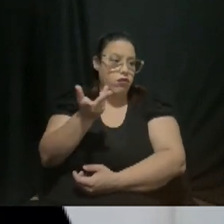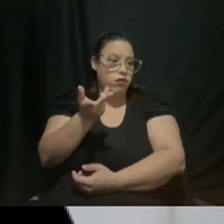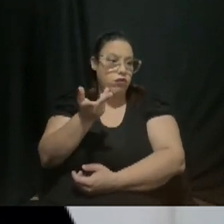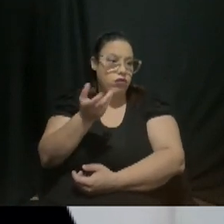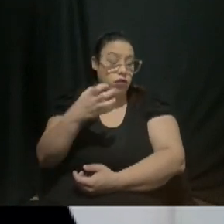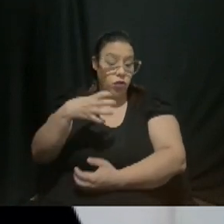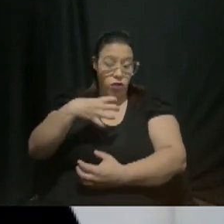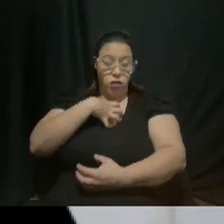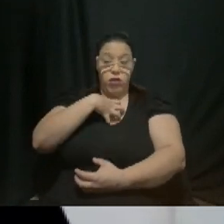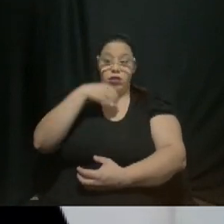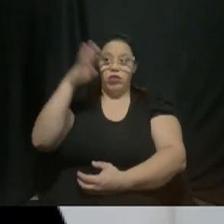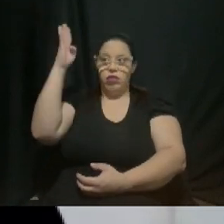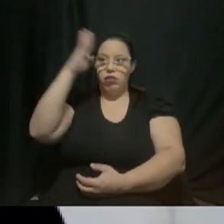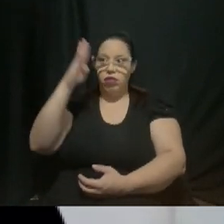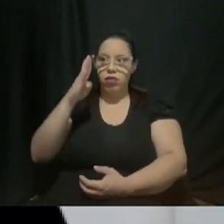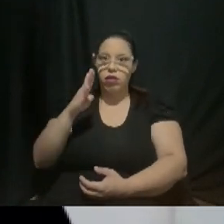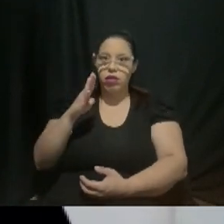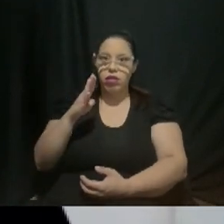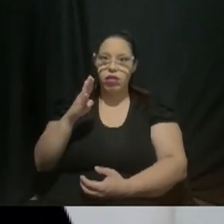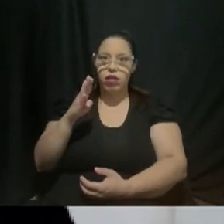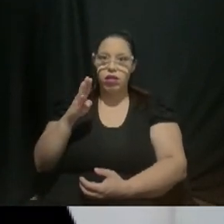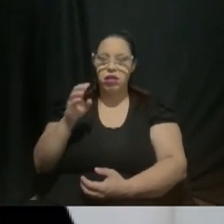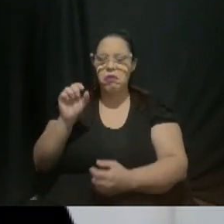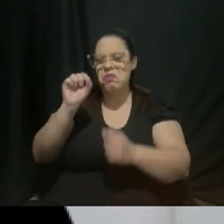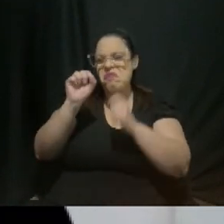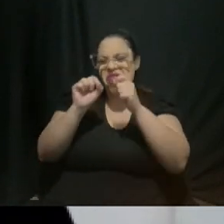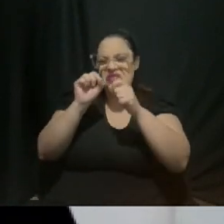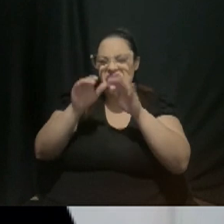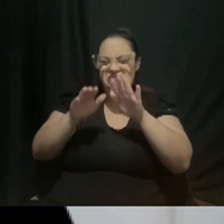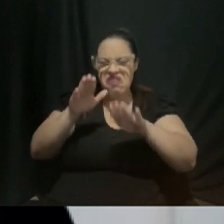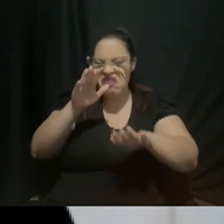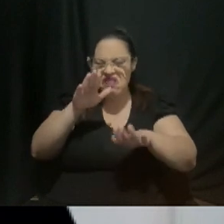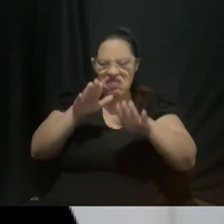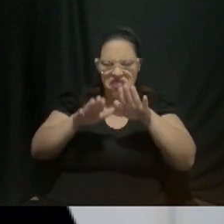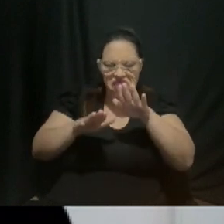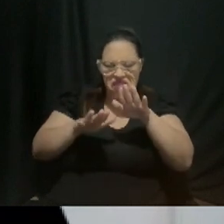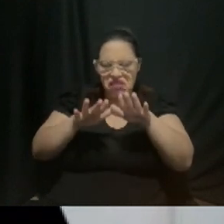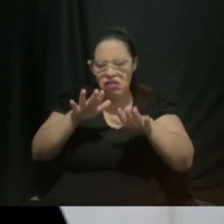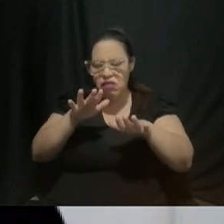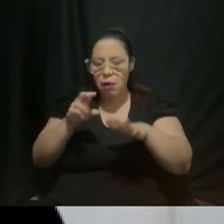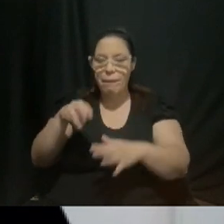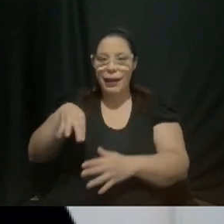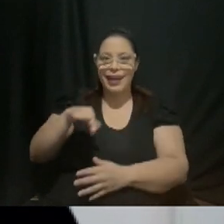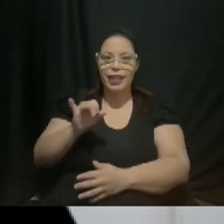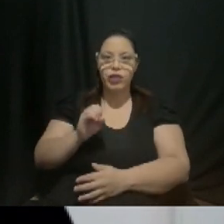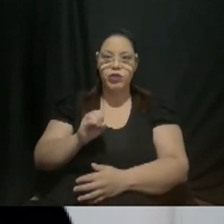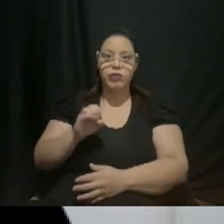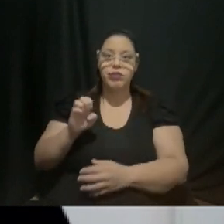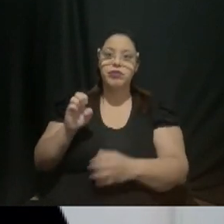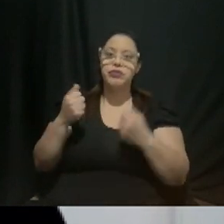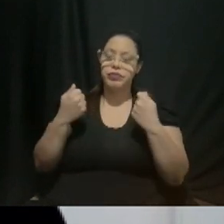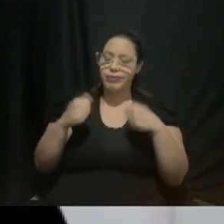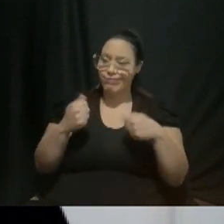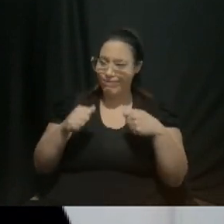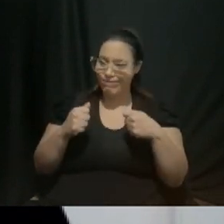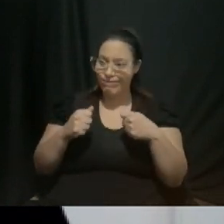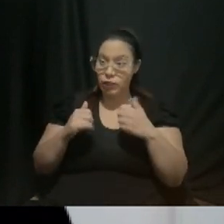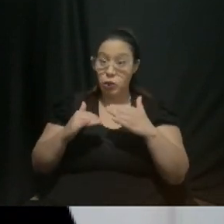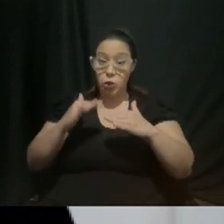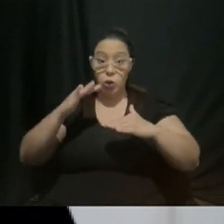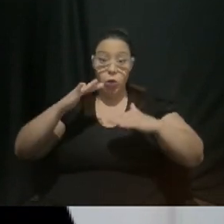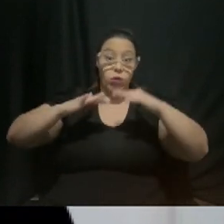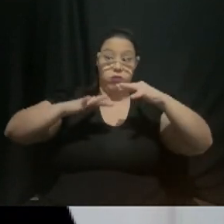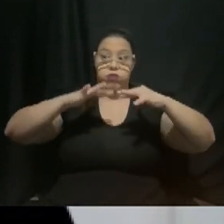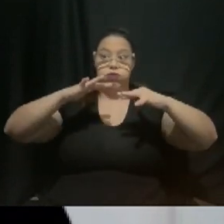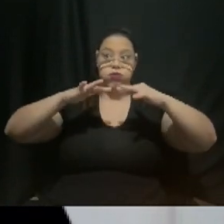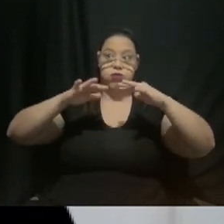a gente vai sentir pequenos tremores que acabam tendo a magnitude necessária para criar, né, danos estruturais. Então, a gente